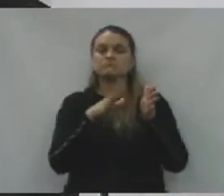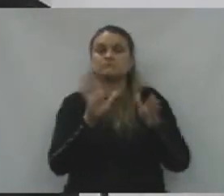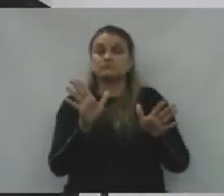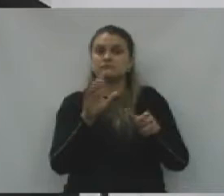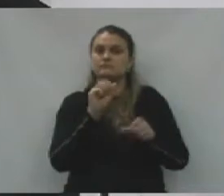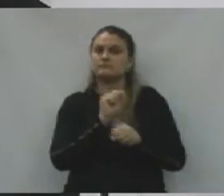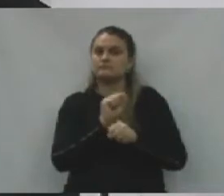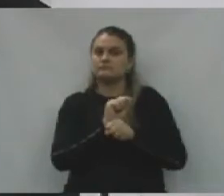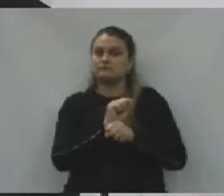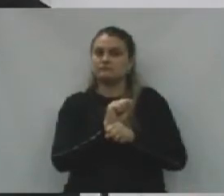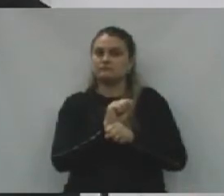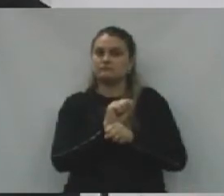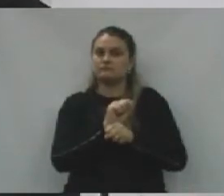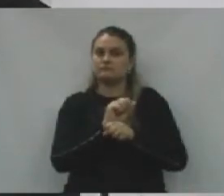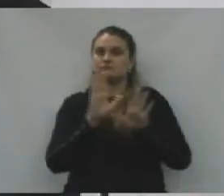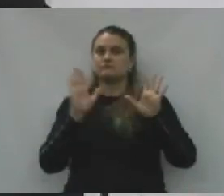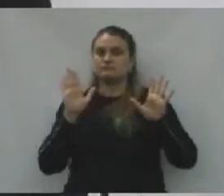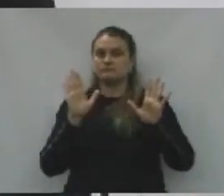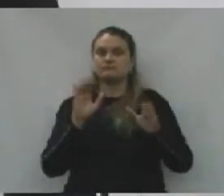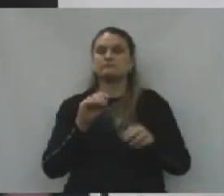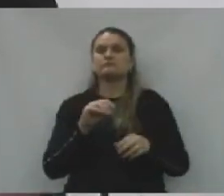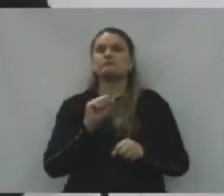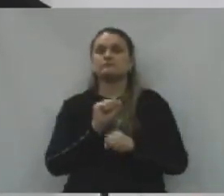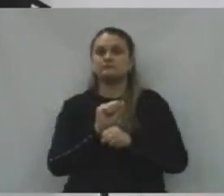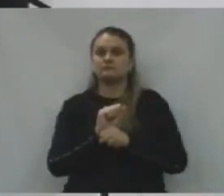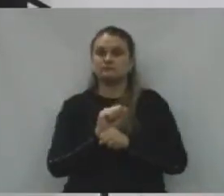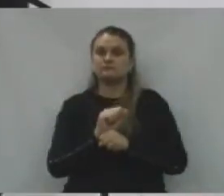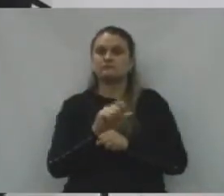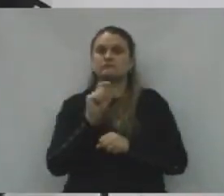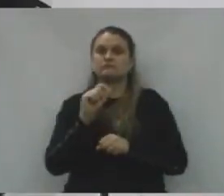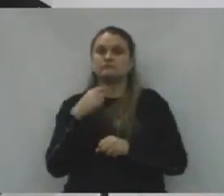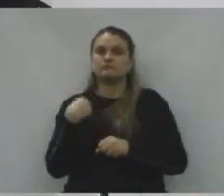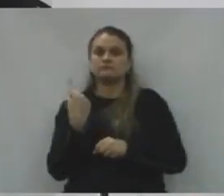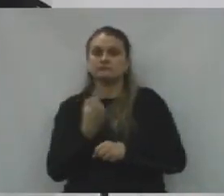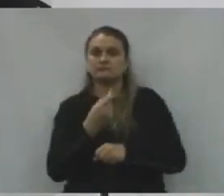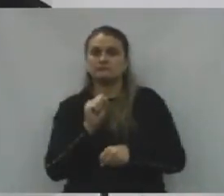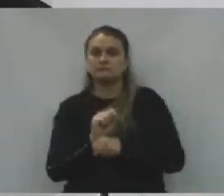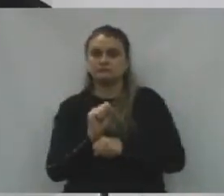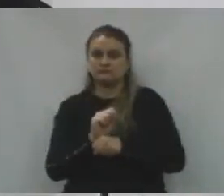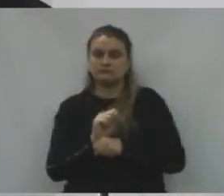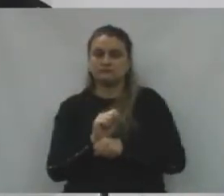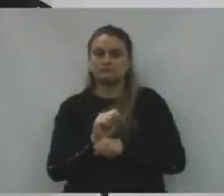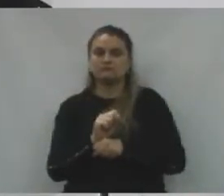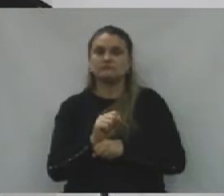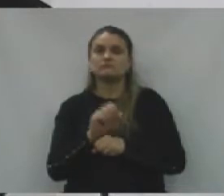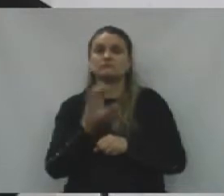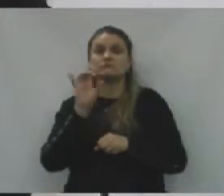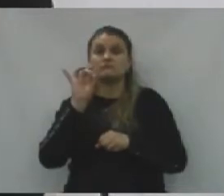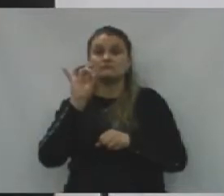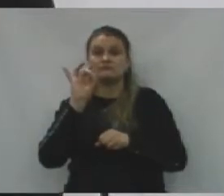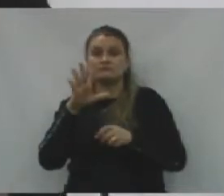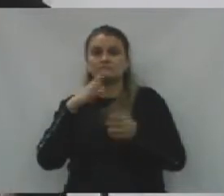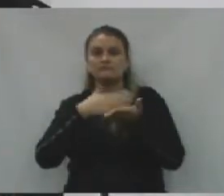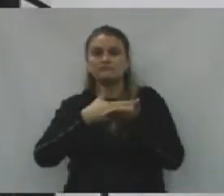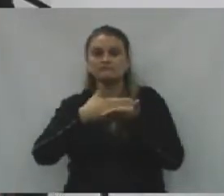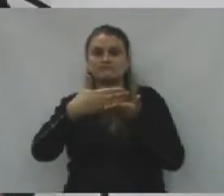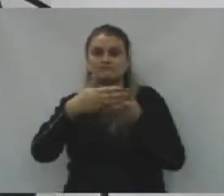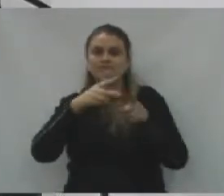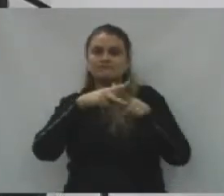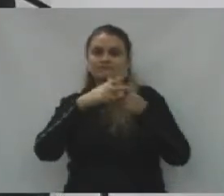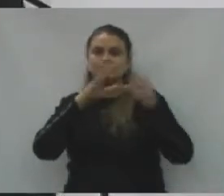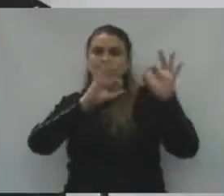nenhuma intervenção maior pode ser feita no Cine Teatro. E é isso que nós aguardamos, essa intervenção, para,